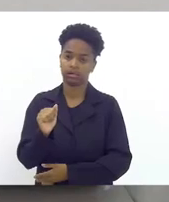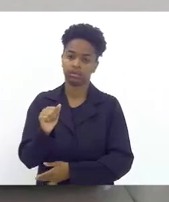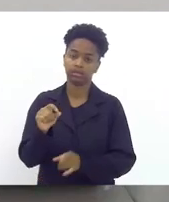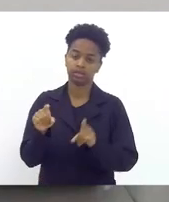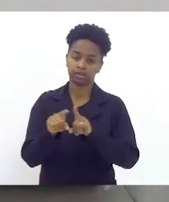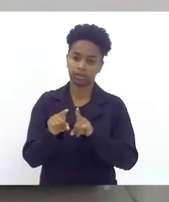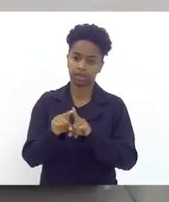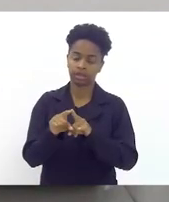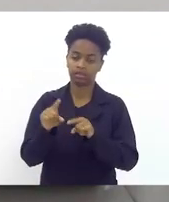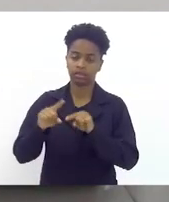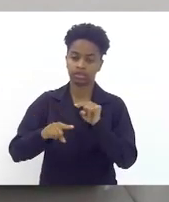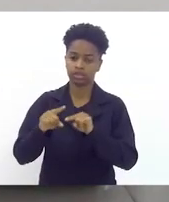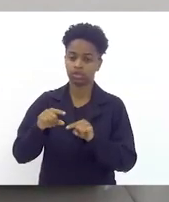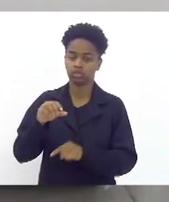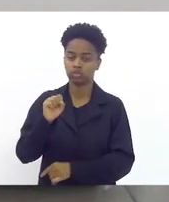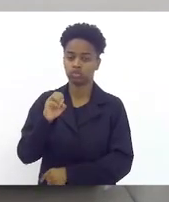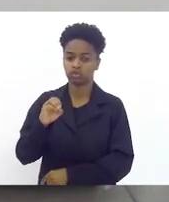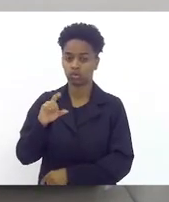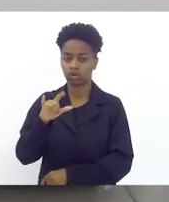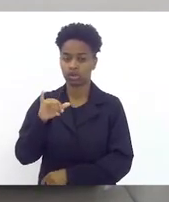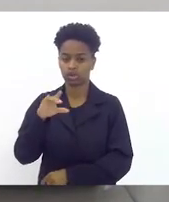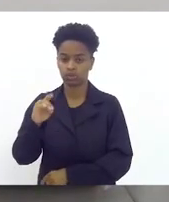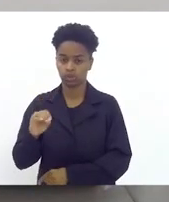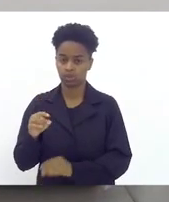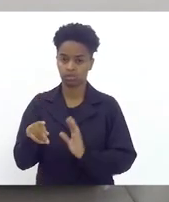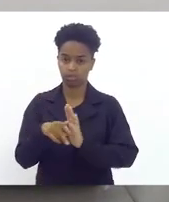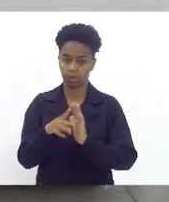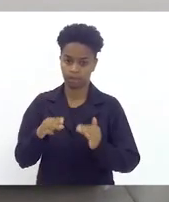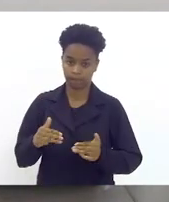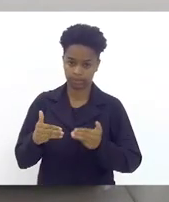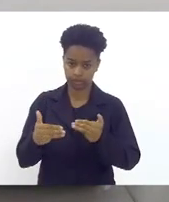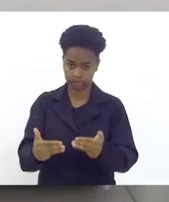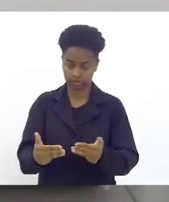resíduos sólidos do ministério e